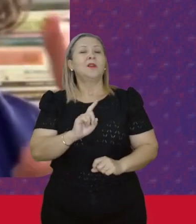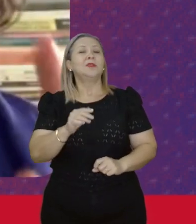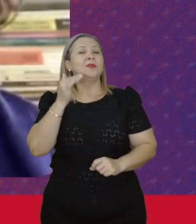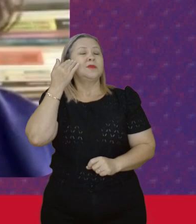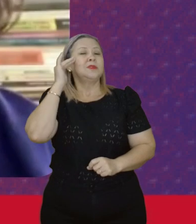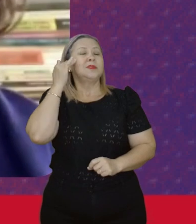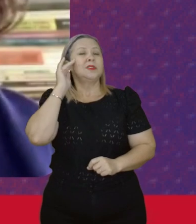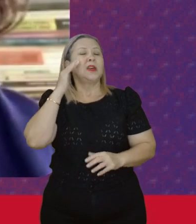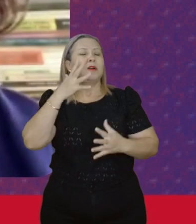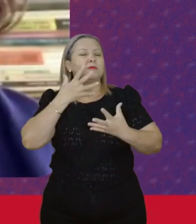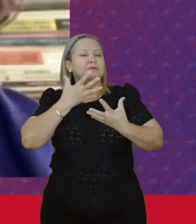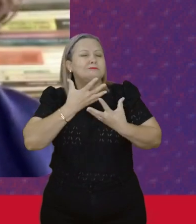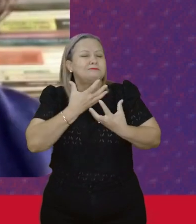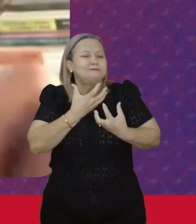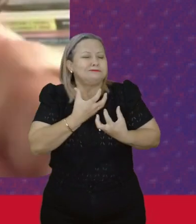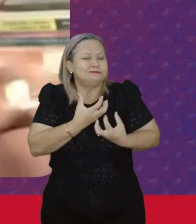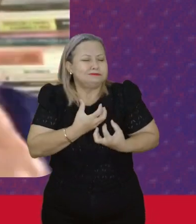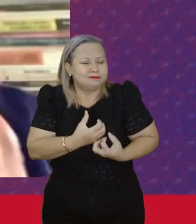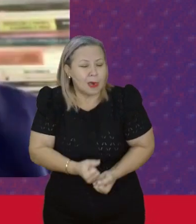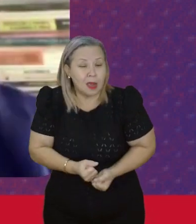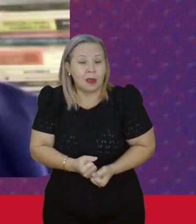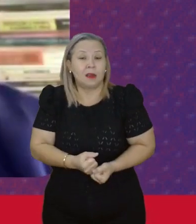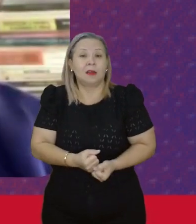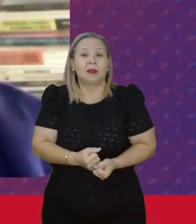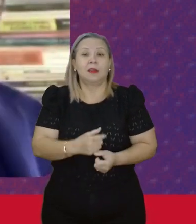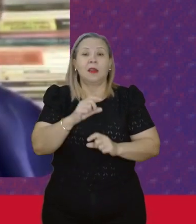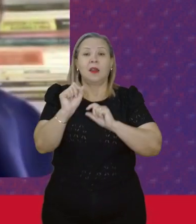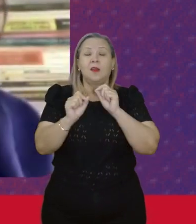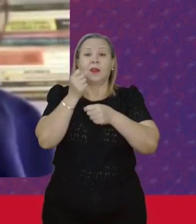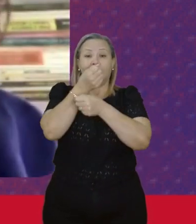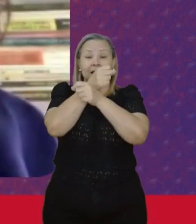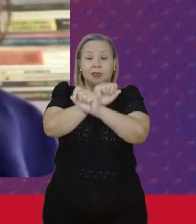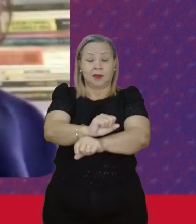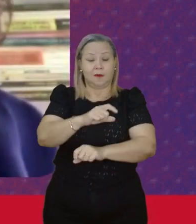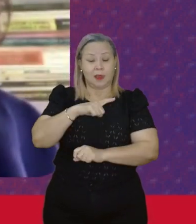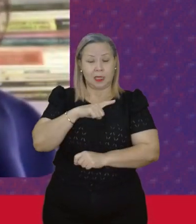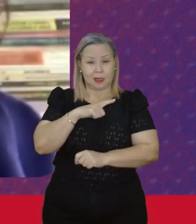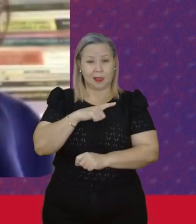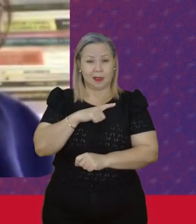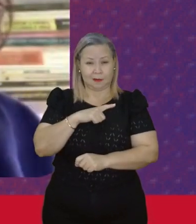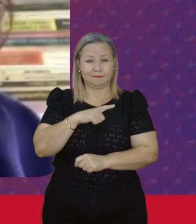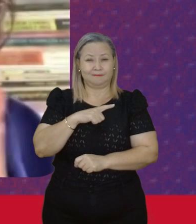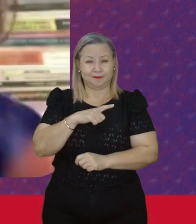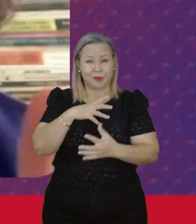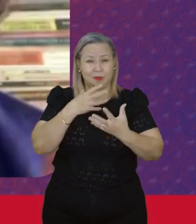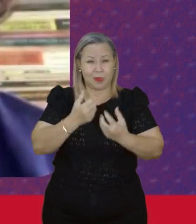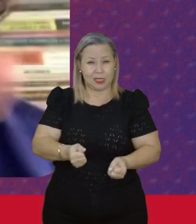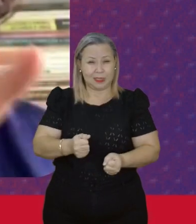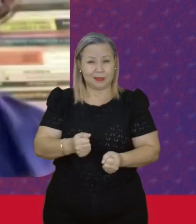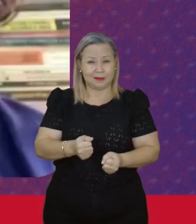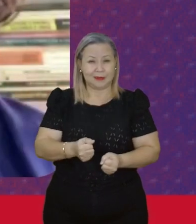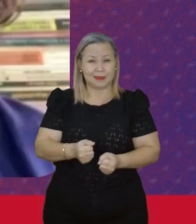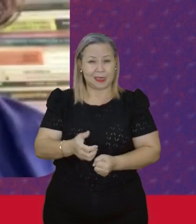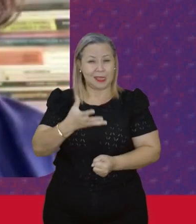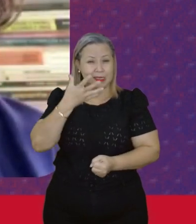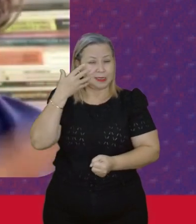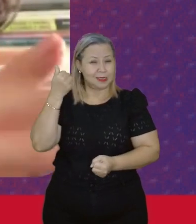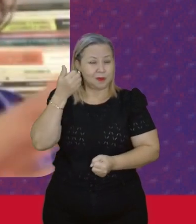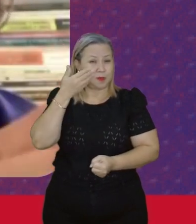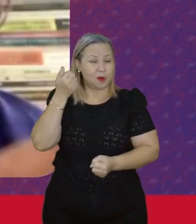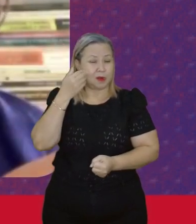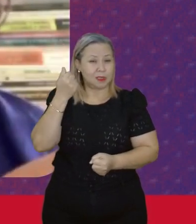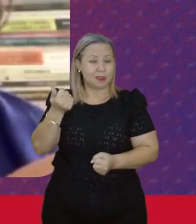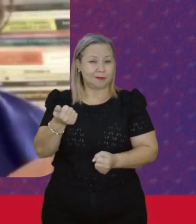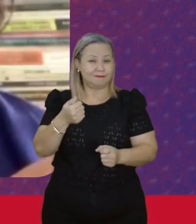o peso que a escravidão teve e o peso que teve a exploração das mulheres negras.